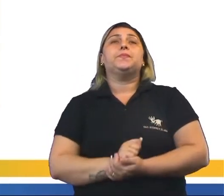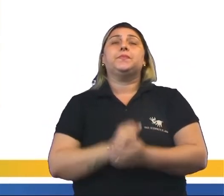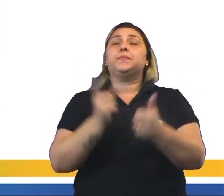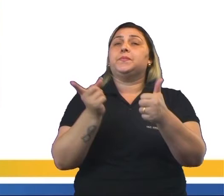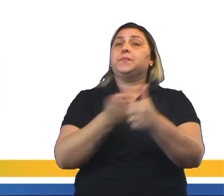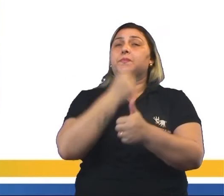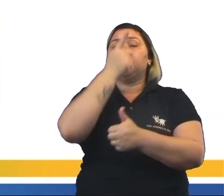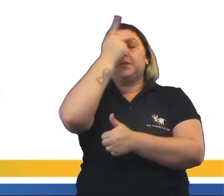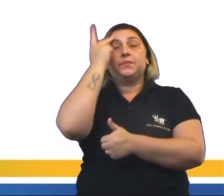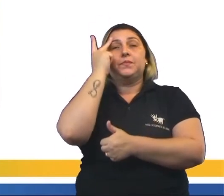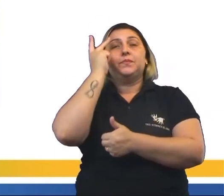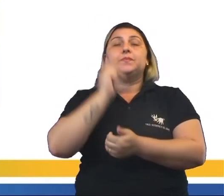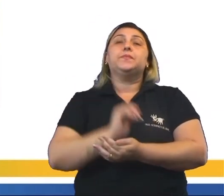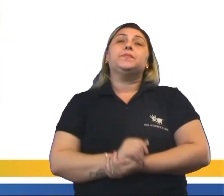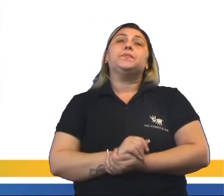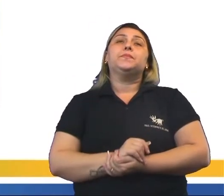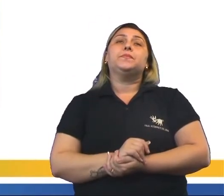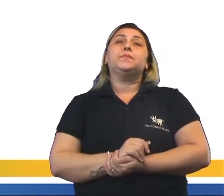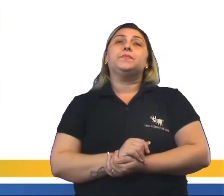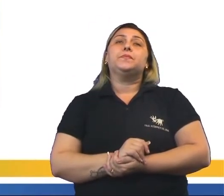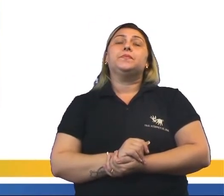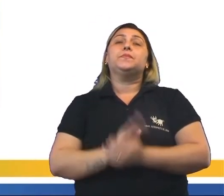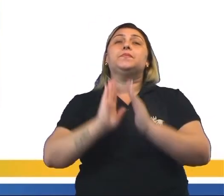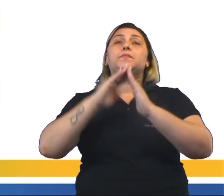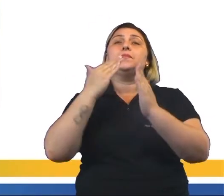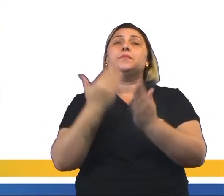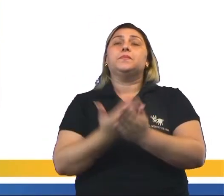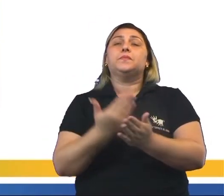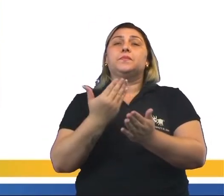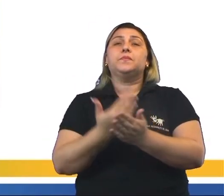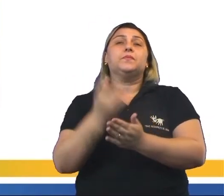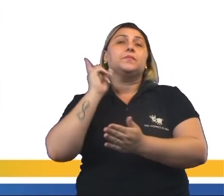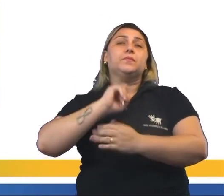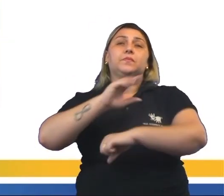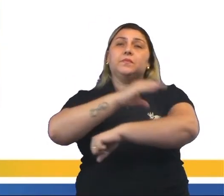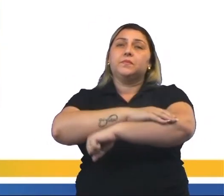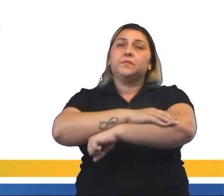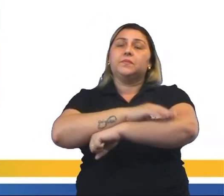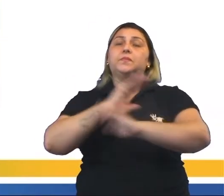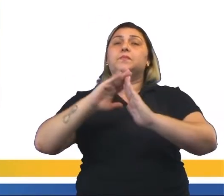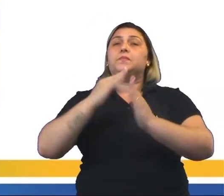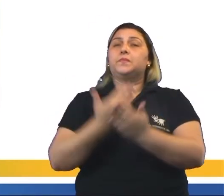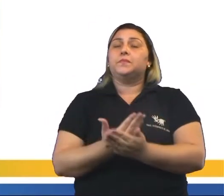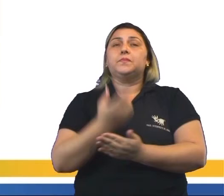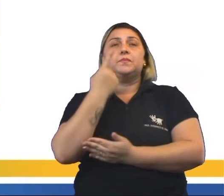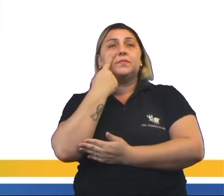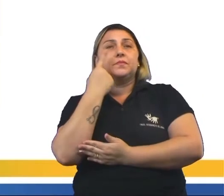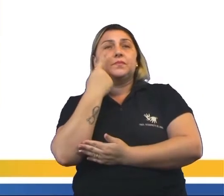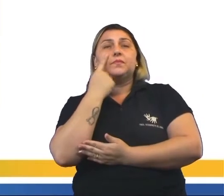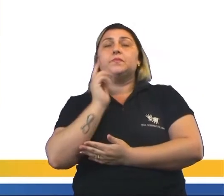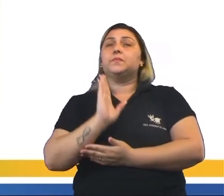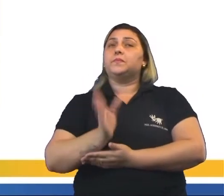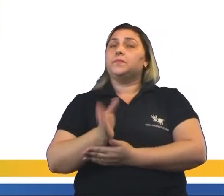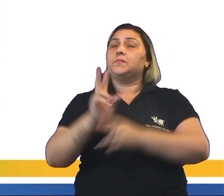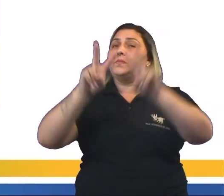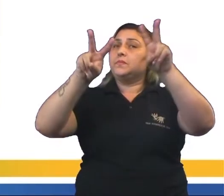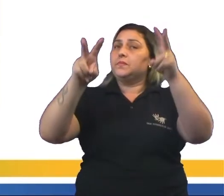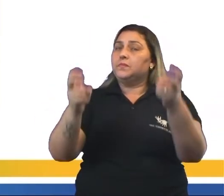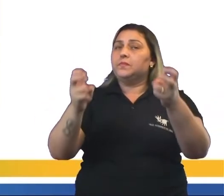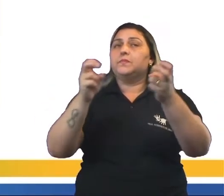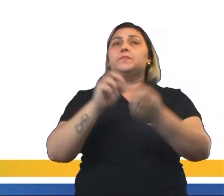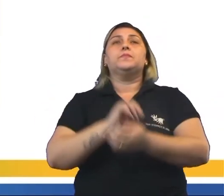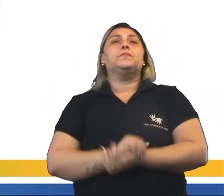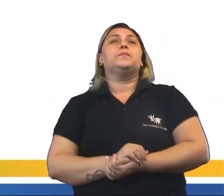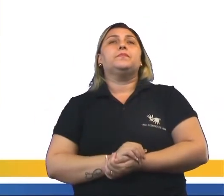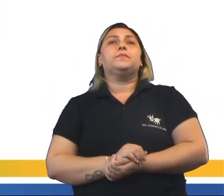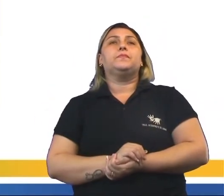primeira pessoa. A Larissa é aluna de uma escola em Ouro Fino, Minas Gerais. Veja que já no título ela